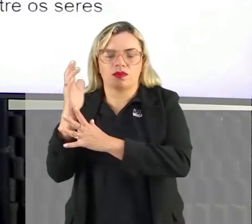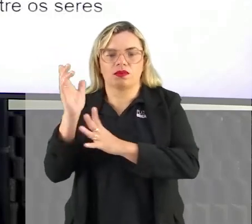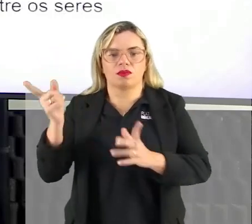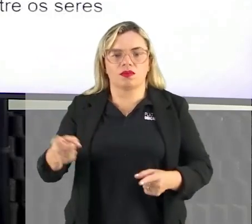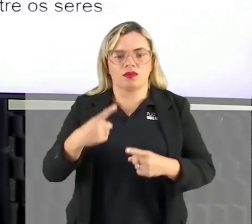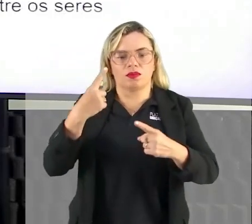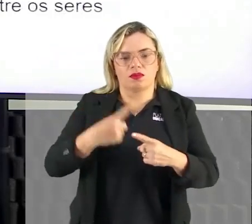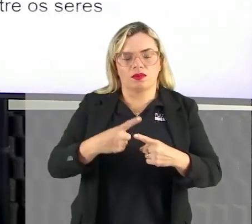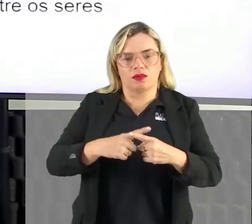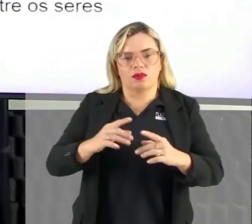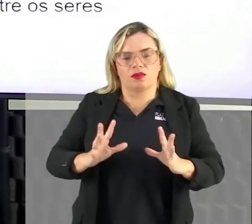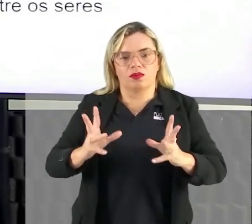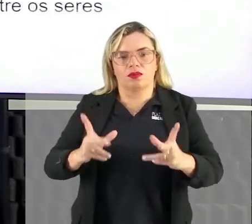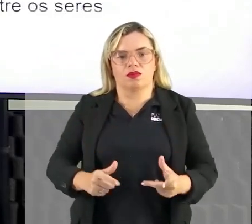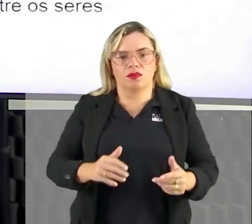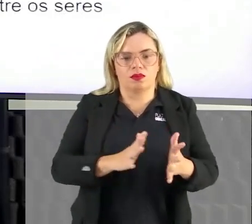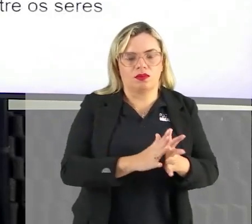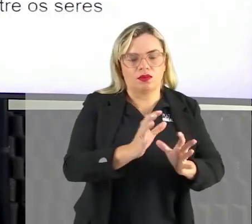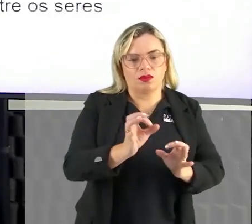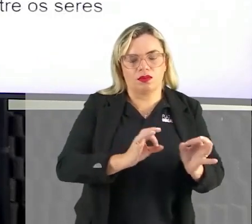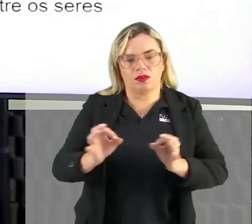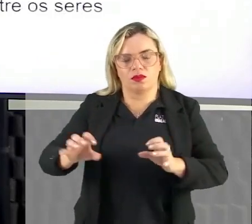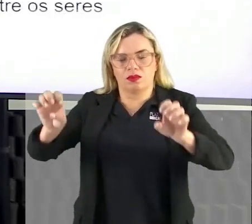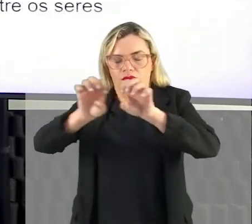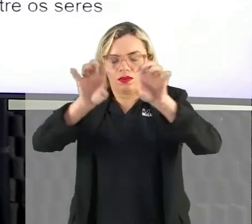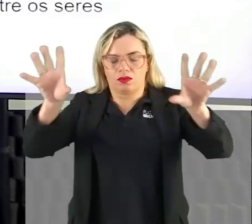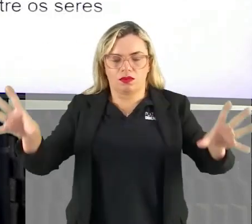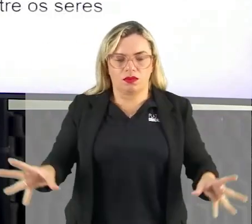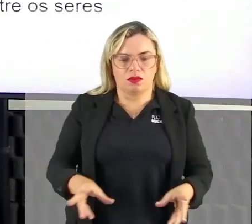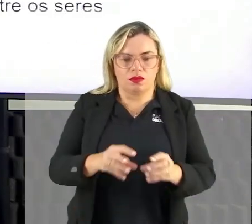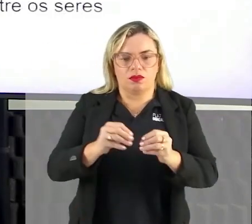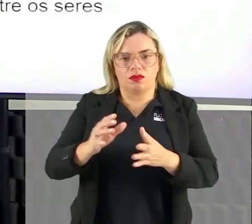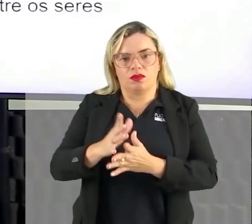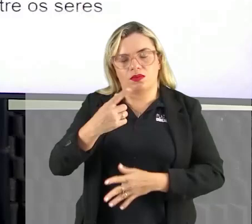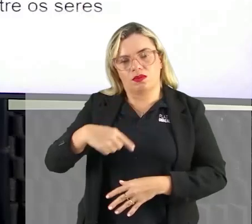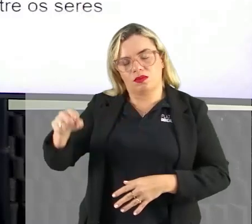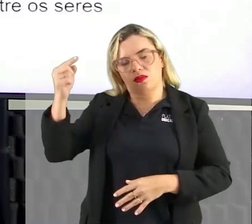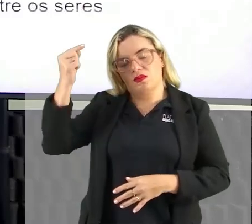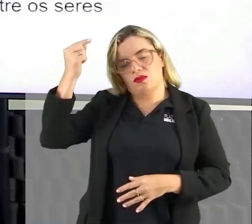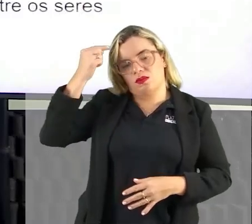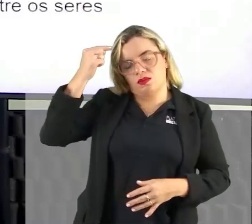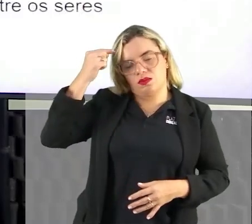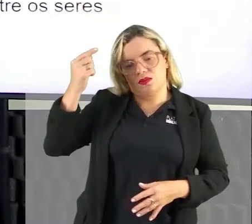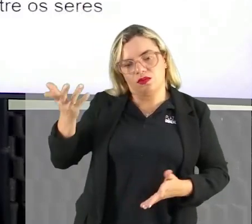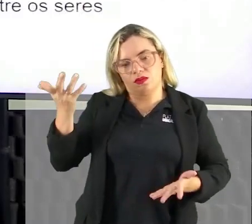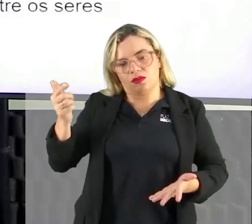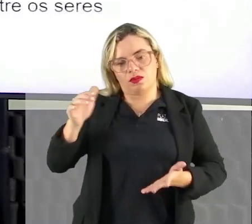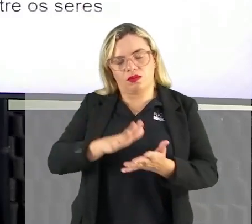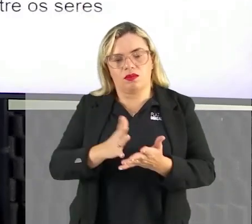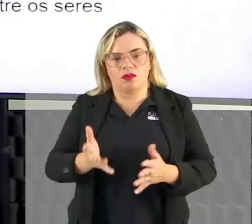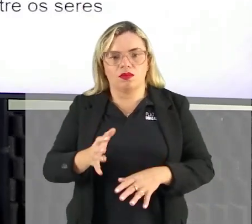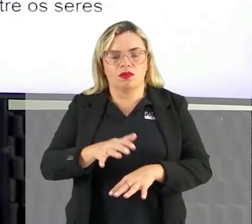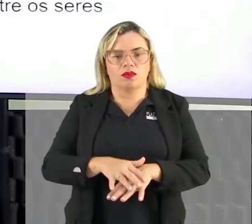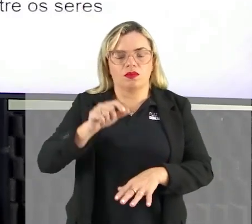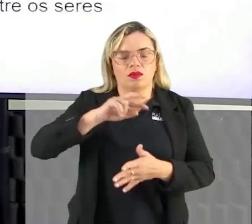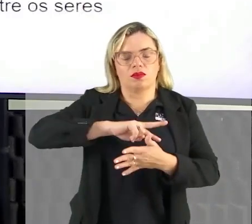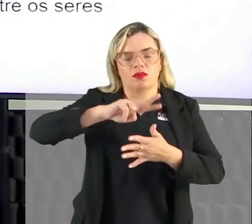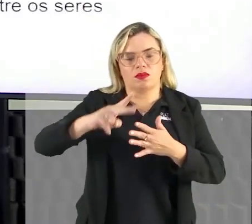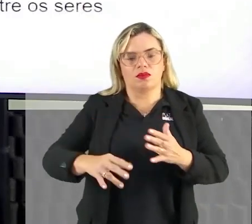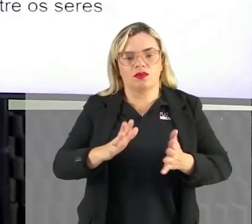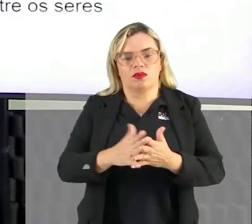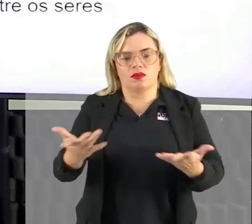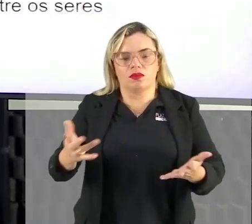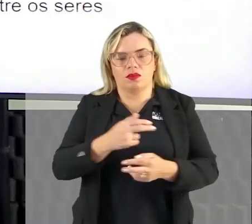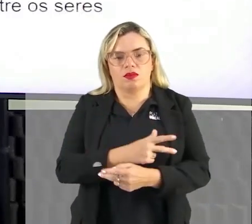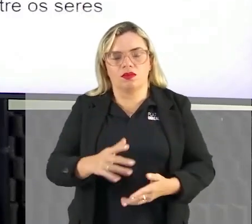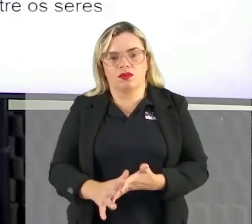existe toda uma organização ecológica pensada, incluindo as espécies que são daqui.